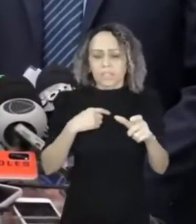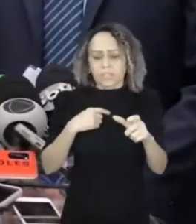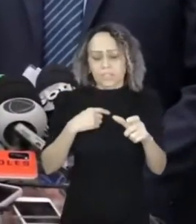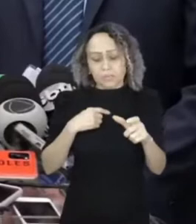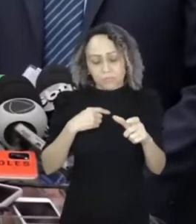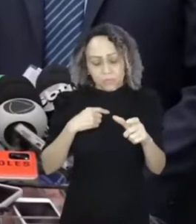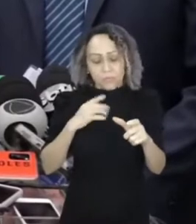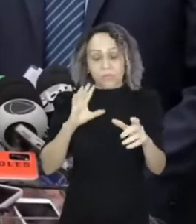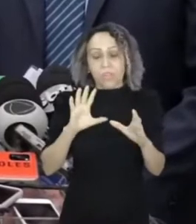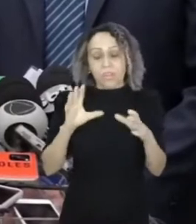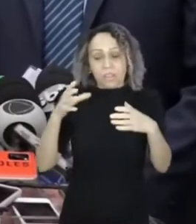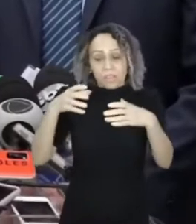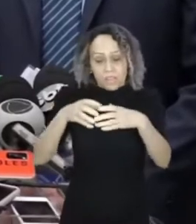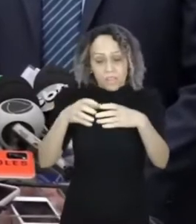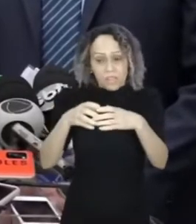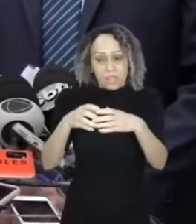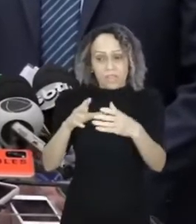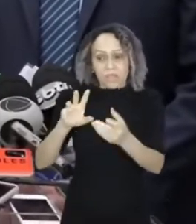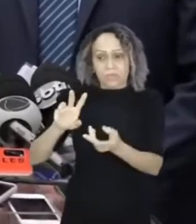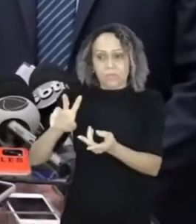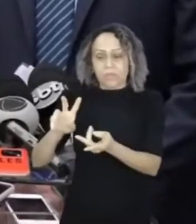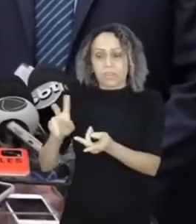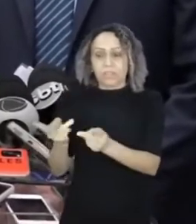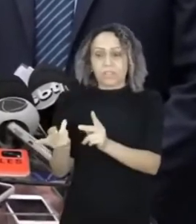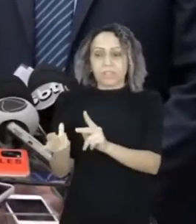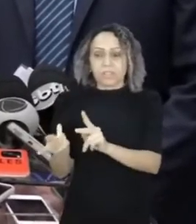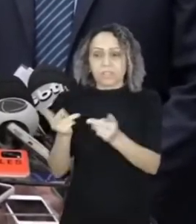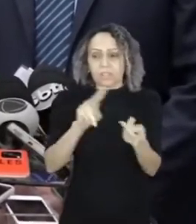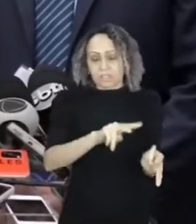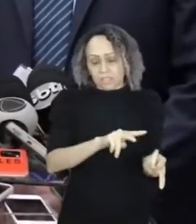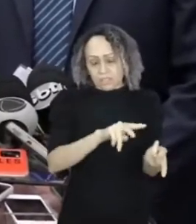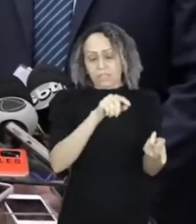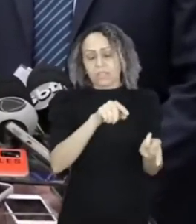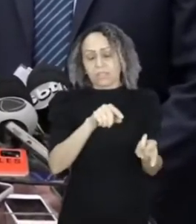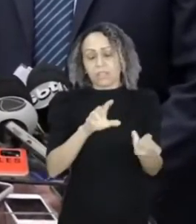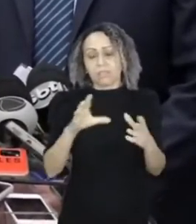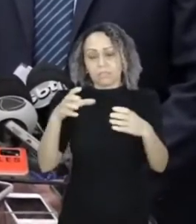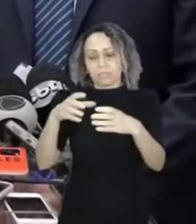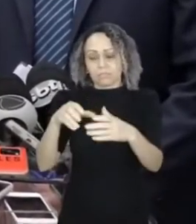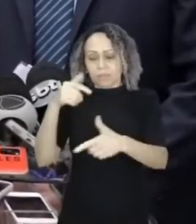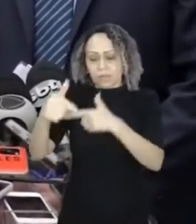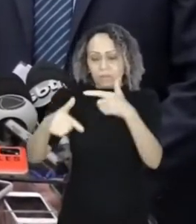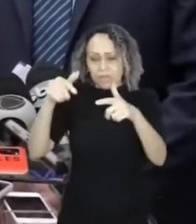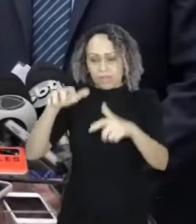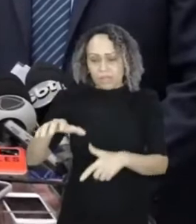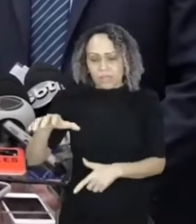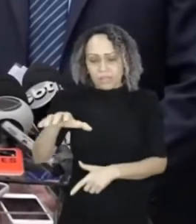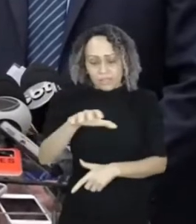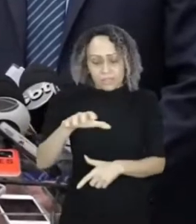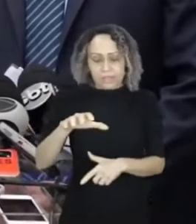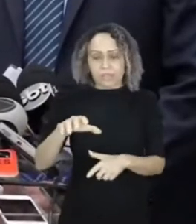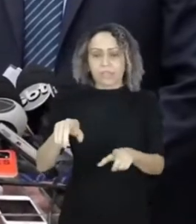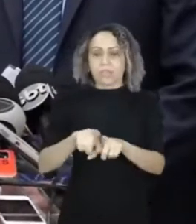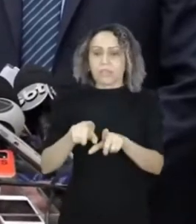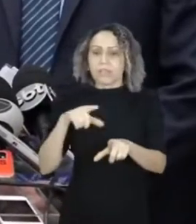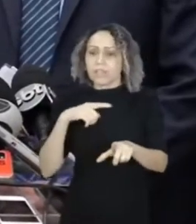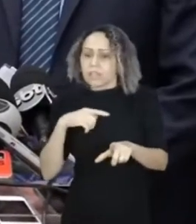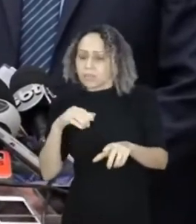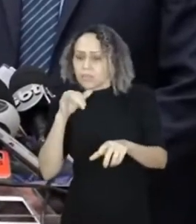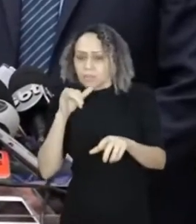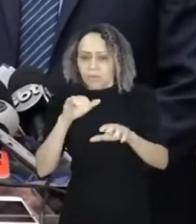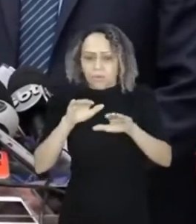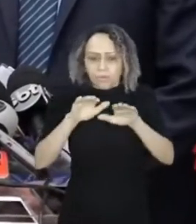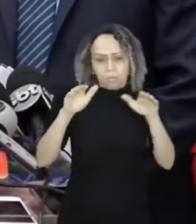nos disponibilizaram o segundo andar, já estão finalizando com os equipamentos, com mesa. Tem também o primeiro andar, se